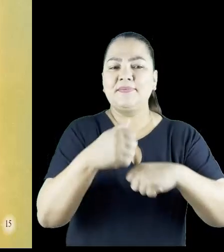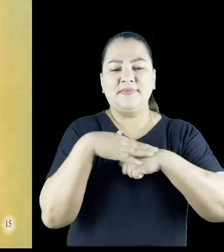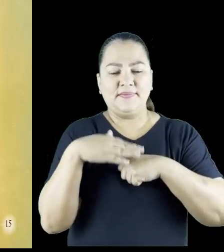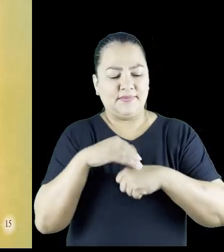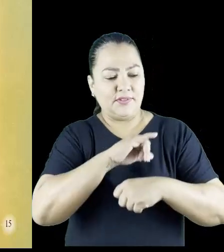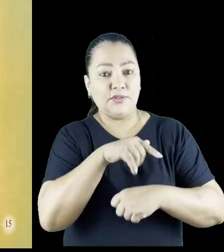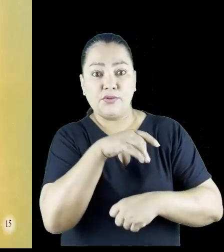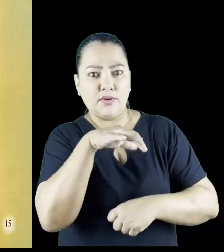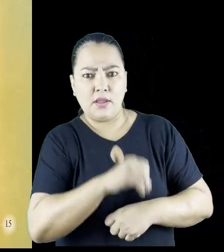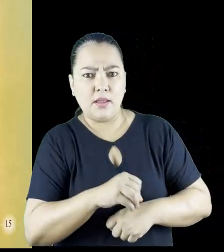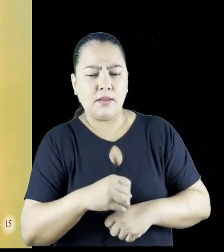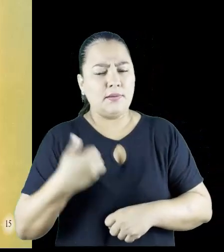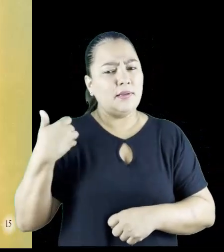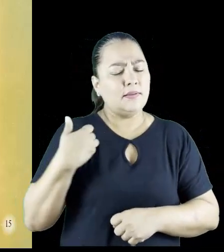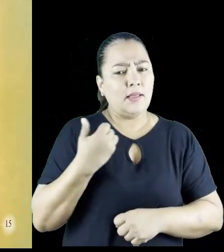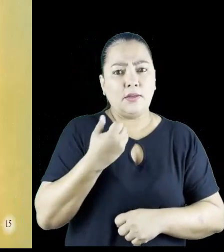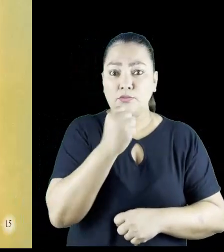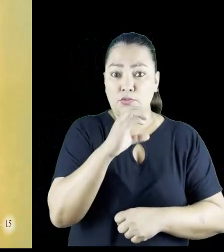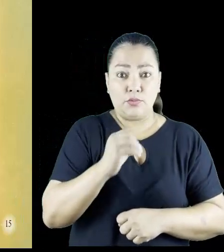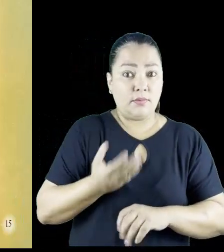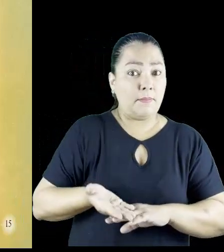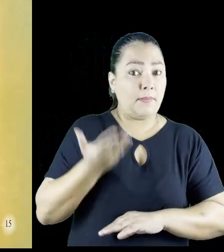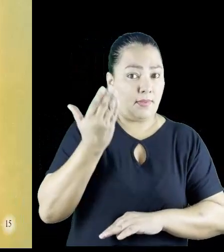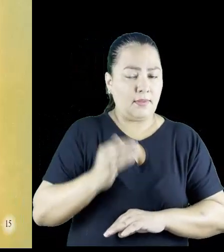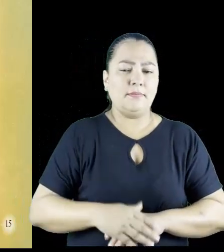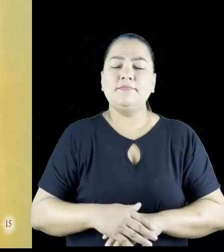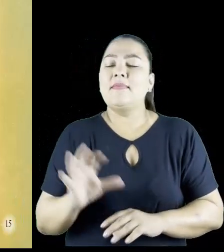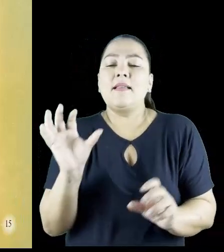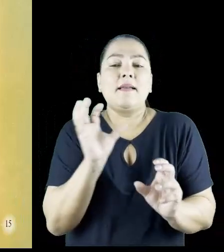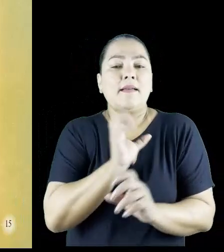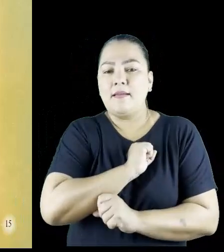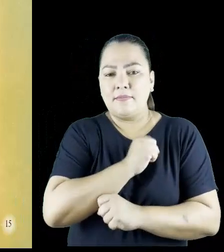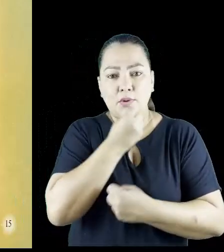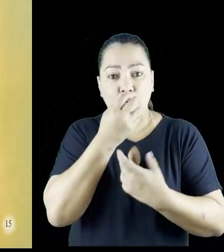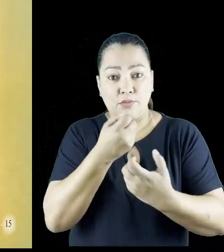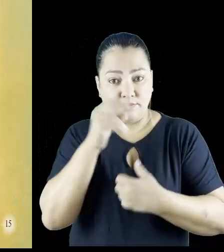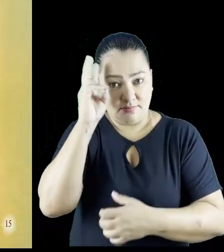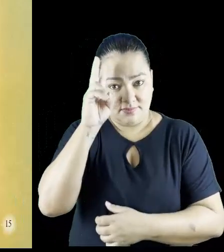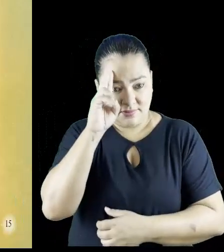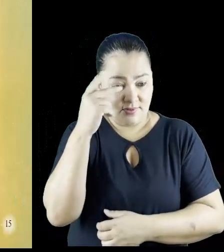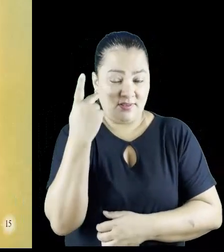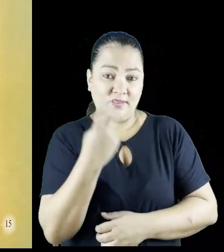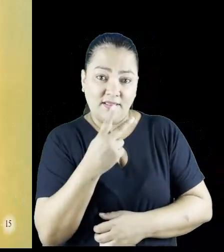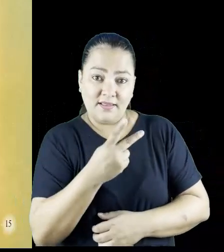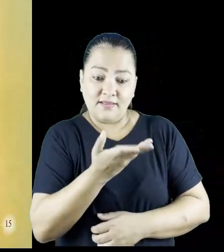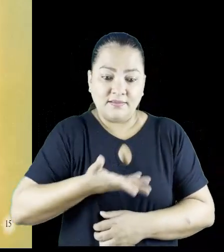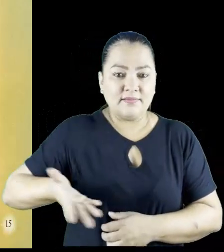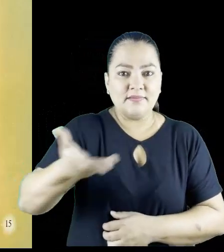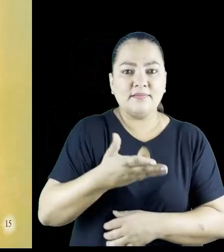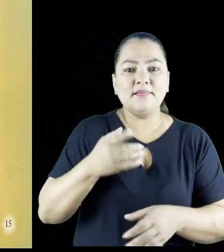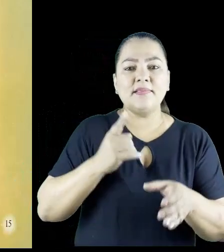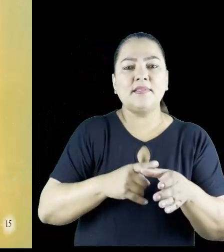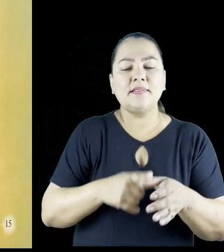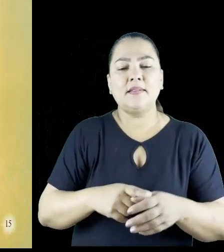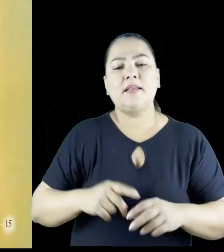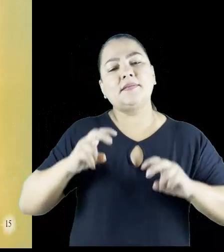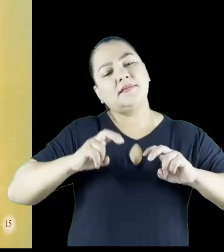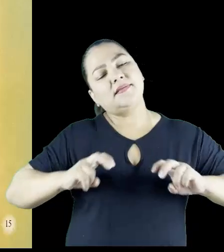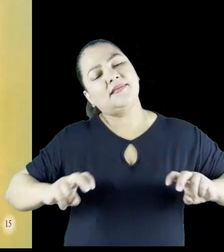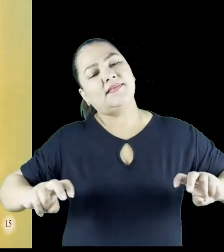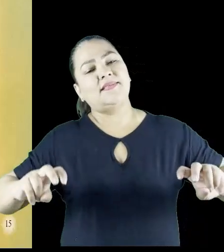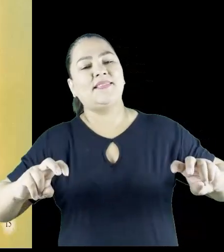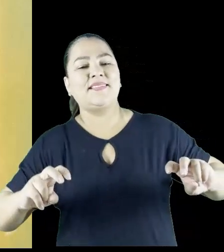muito carinho. Seu João tem mais de 80 anos e adora contar sobre a sua vida fazendo parte da história da